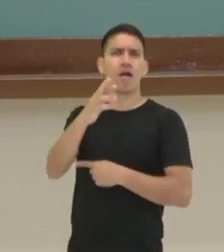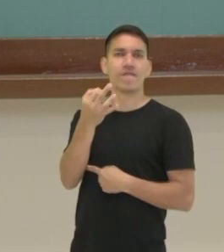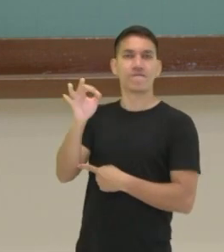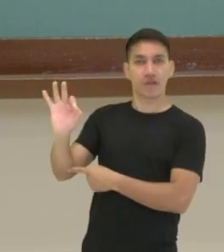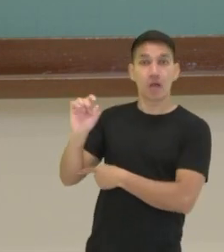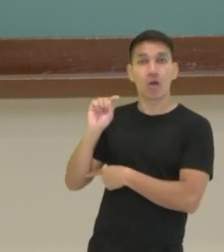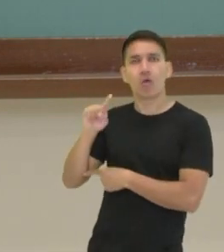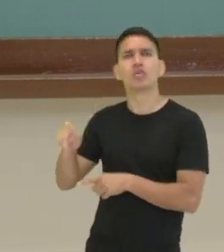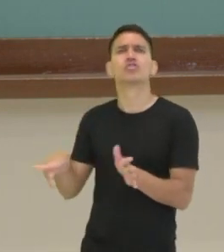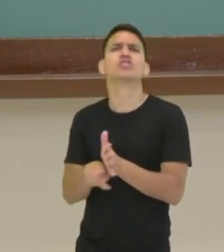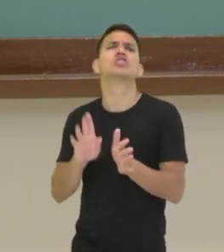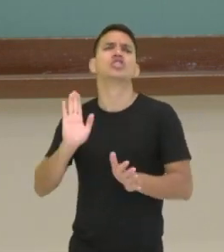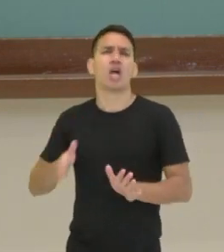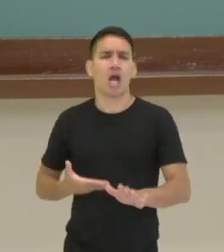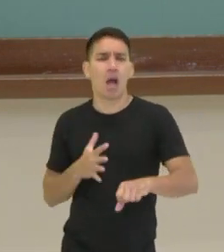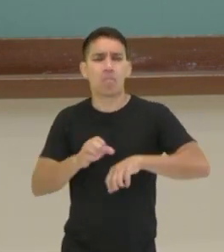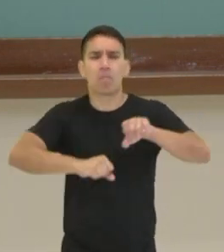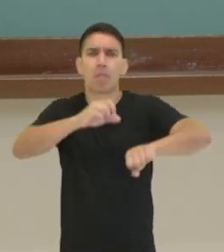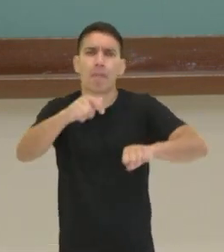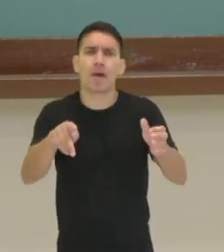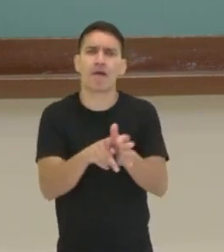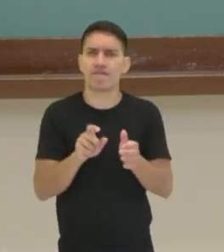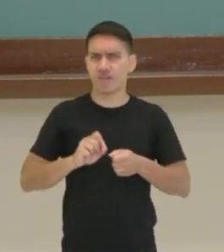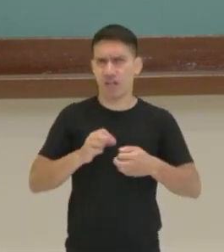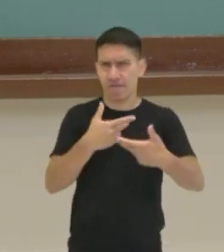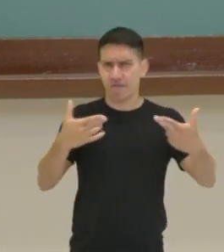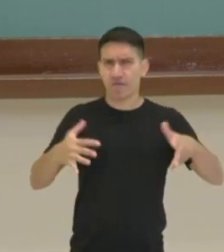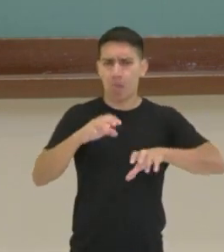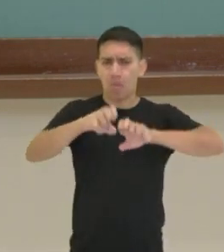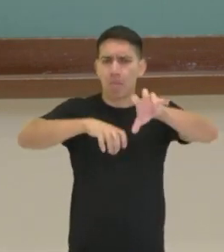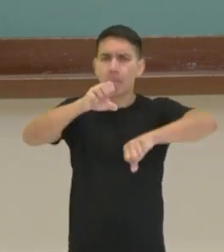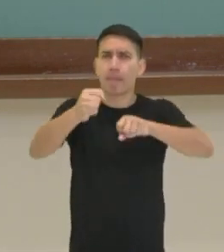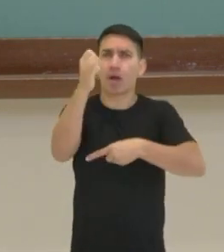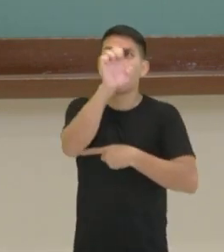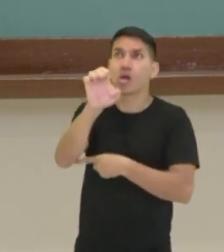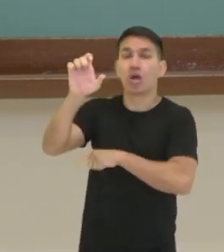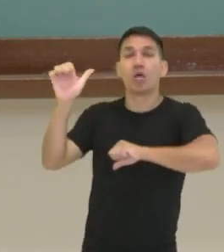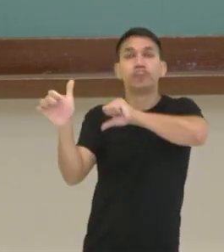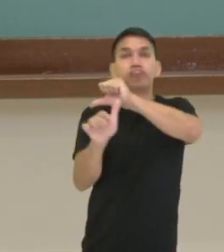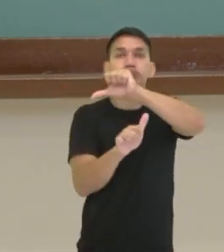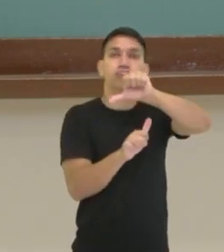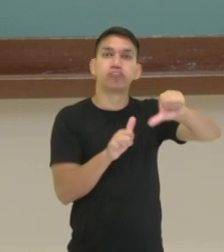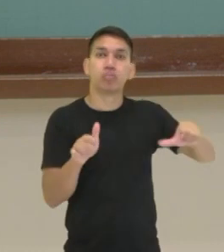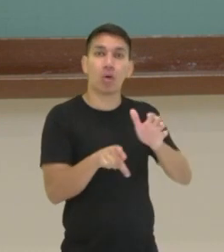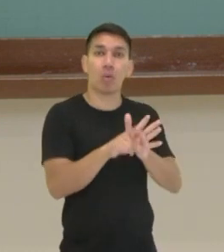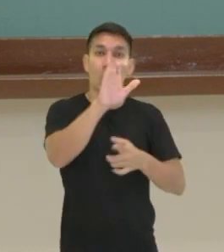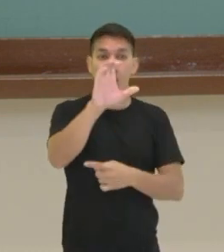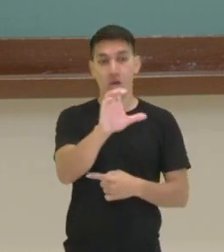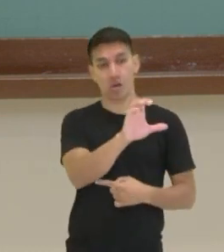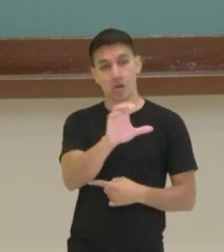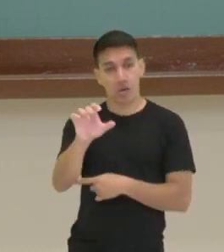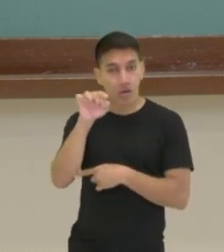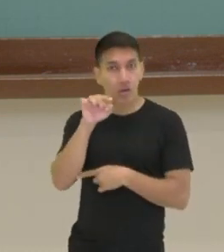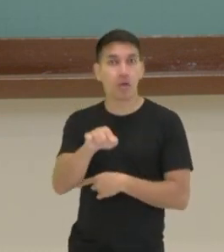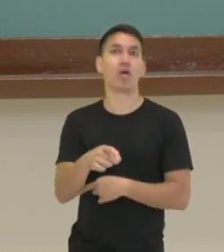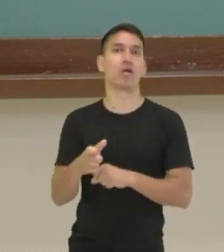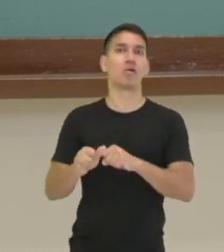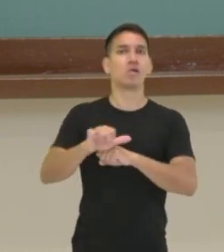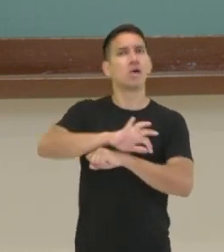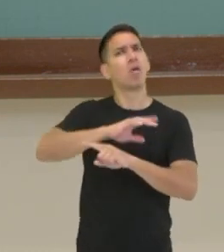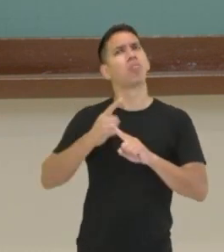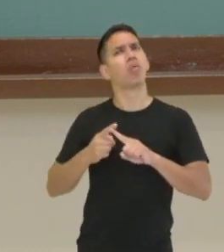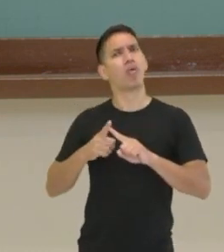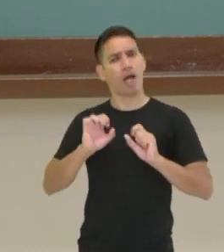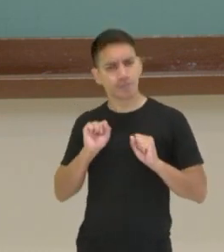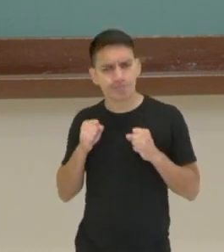já estava fazendo muitas coisas dentro da Europa, estava transformando a figura do catolicismo romano, porque ele era um grande defensor da